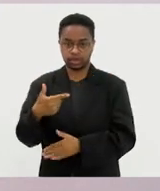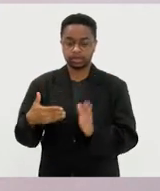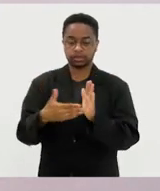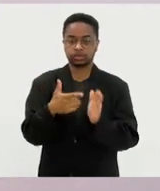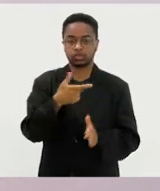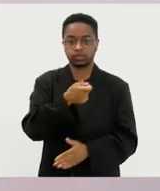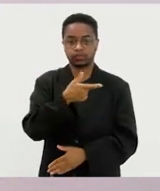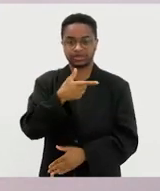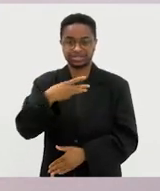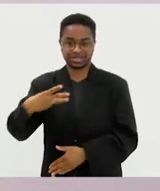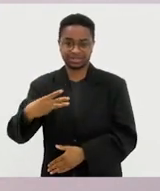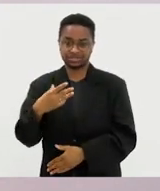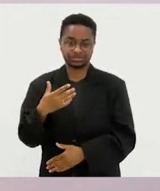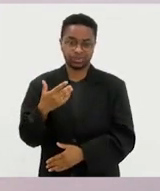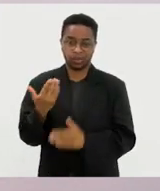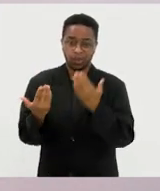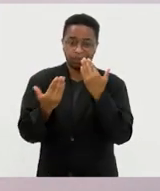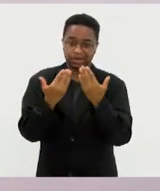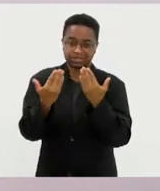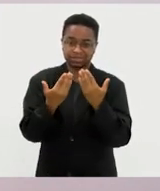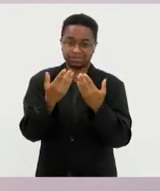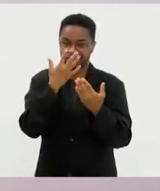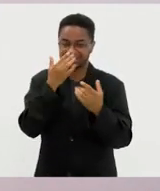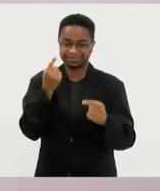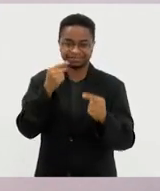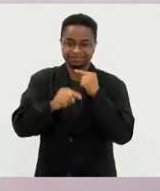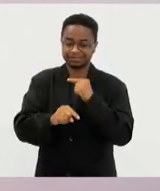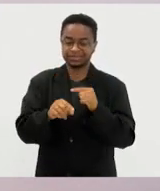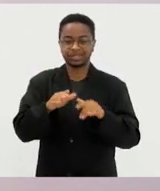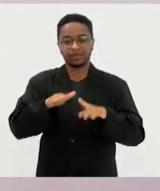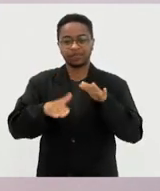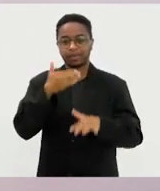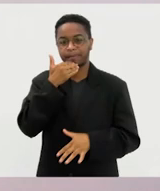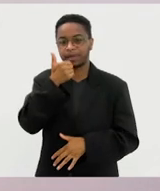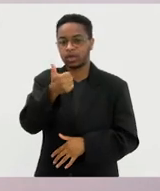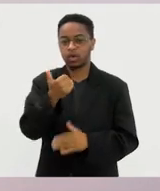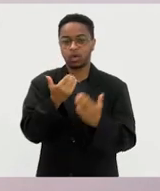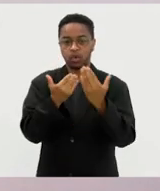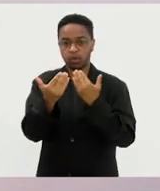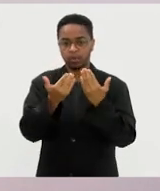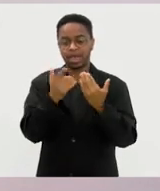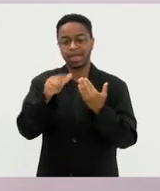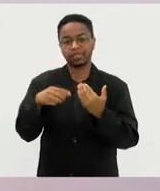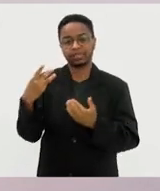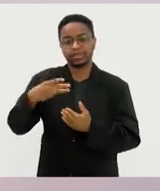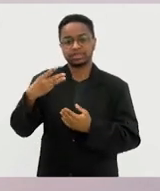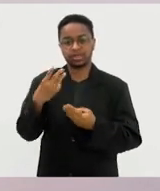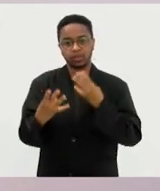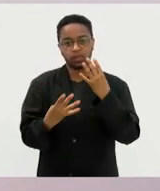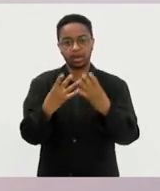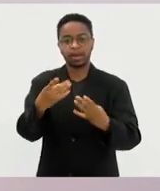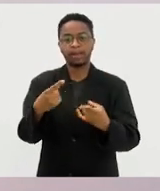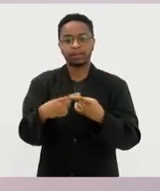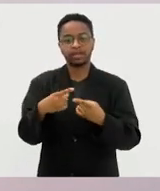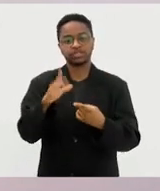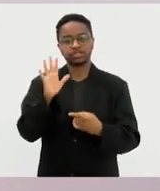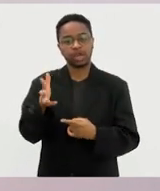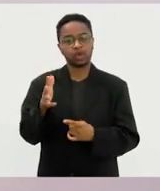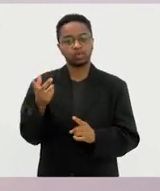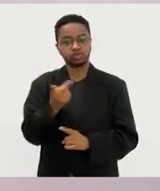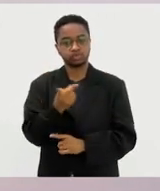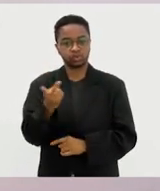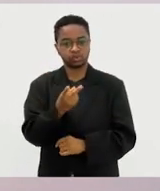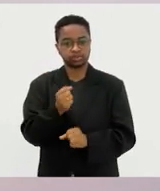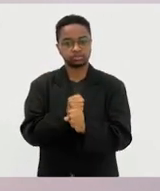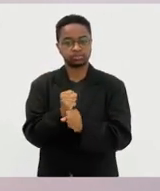essa comparação não é muito própria. Talvez o melhor comparativo aqui que a gente tenha seja o terceiro quadrimestre, que aí você já estava com os dois efeitos nos